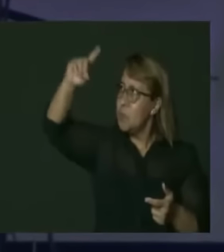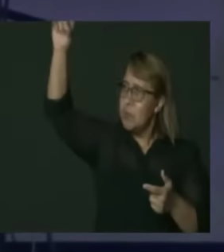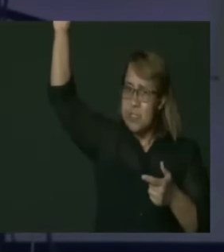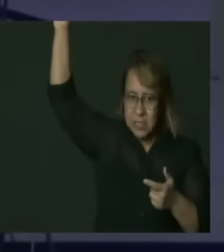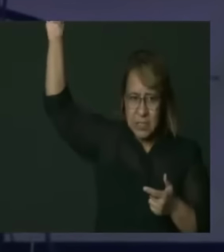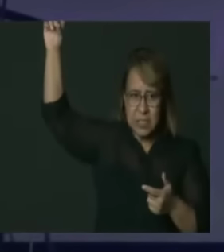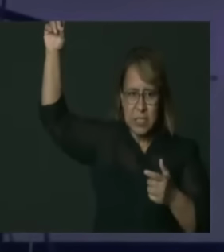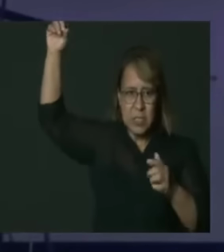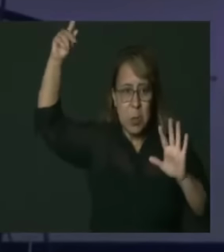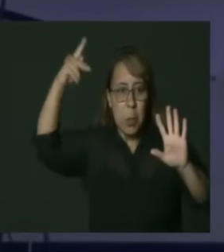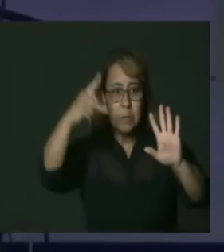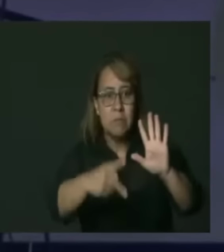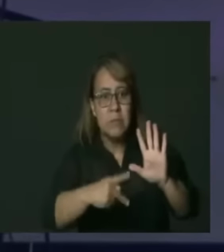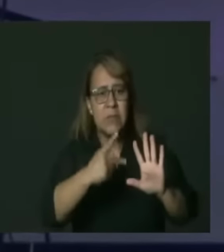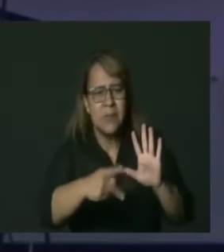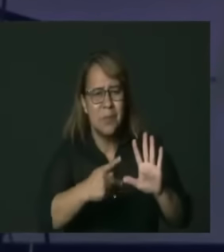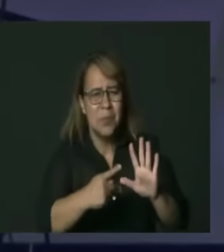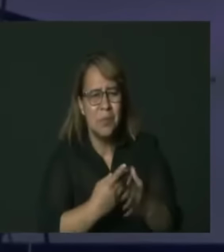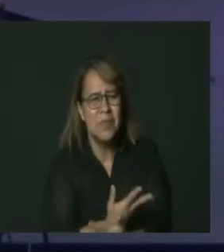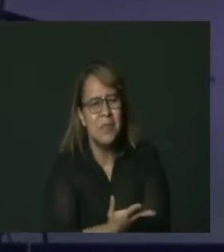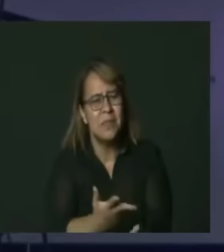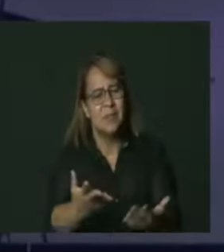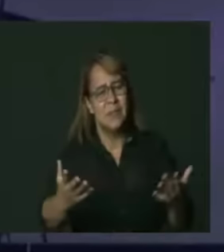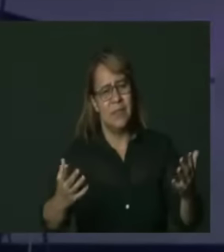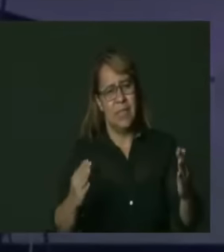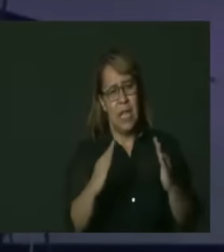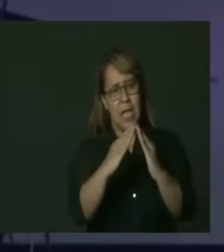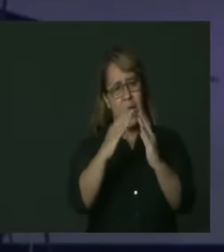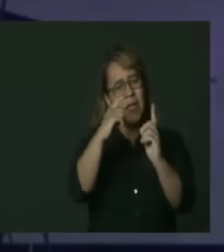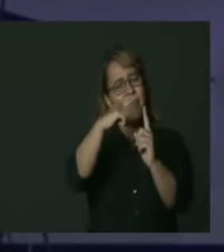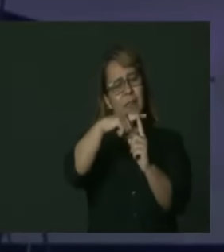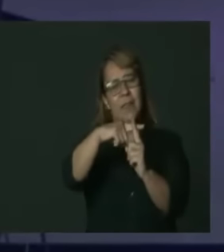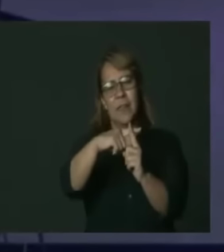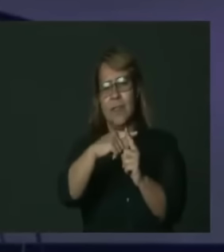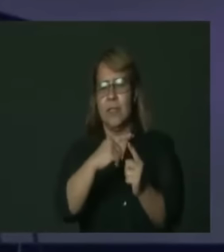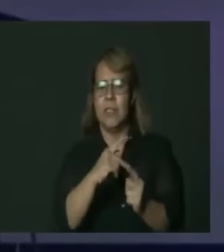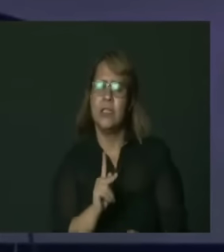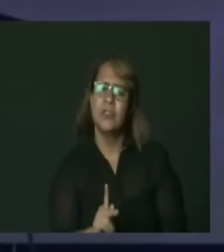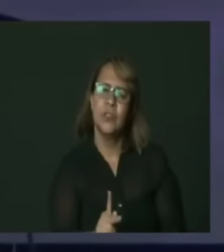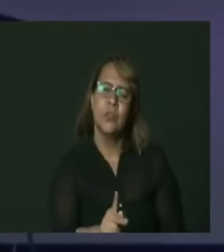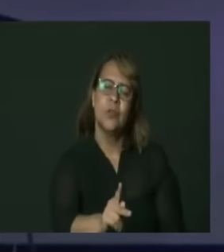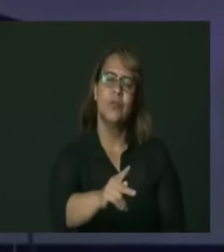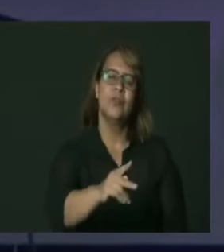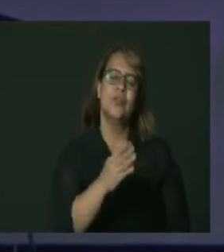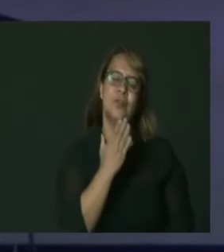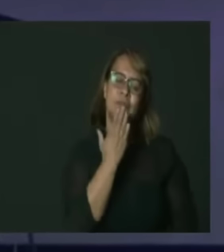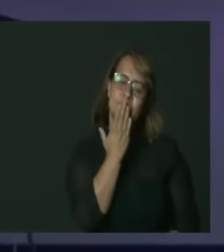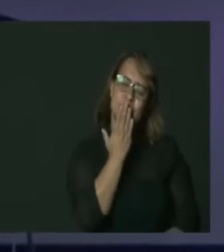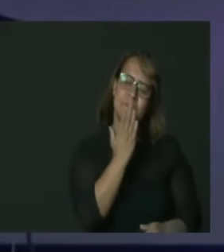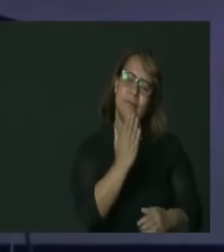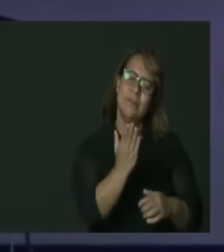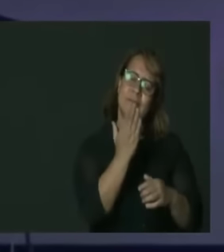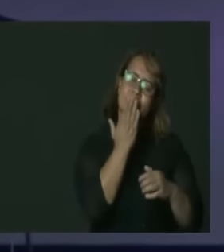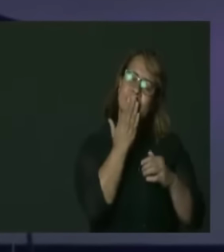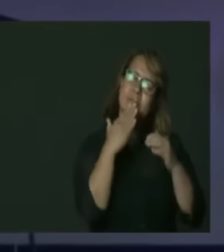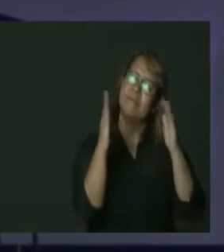vós. E a igreja permaneceu em oração,